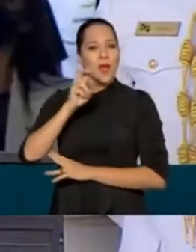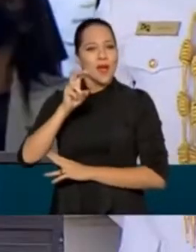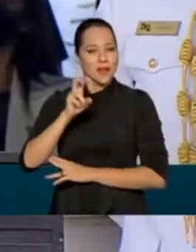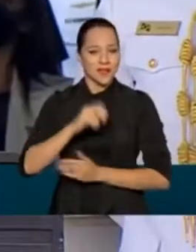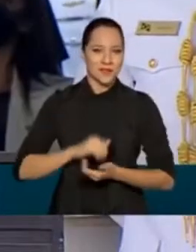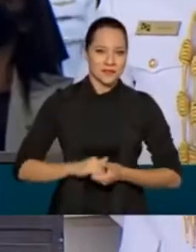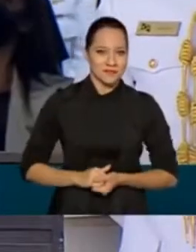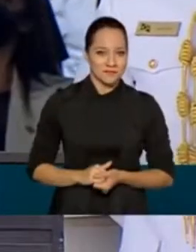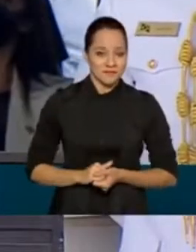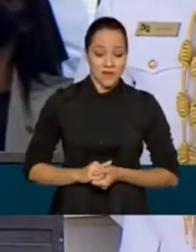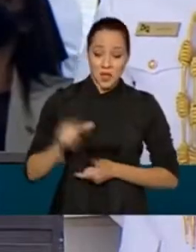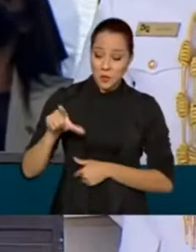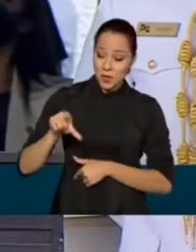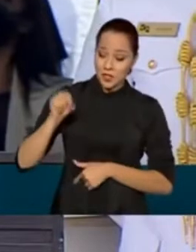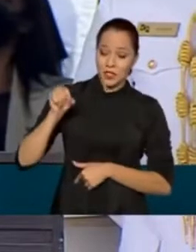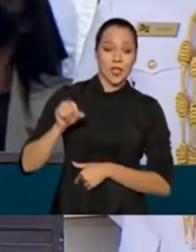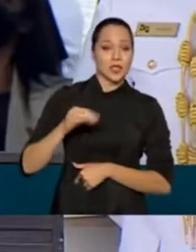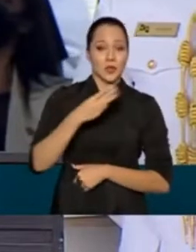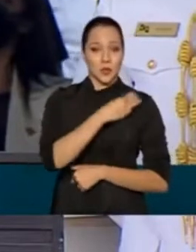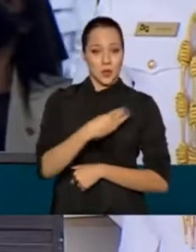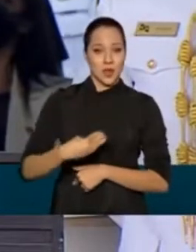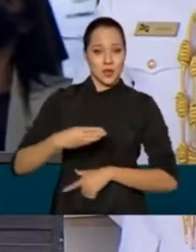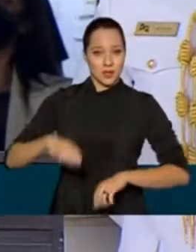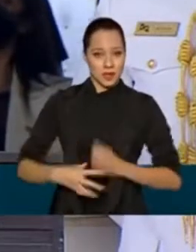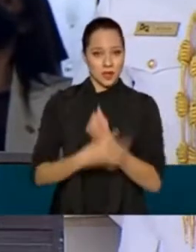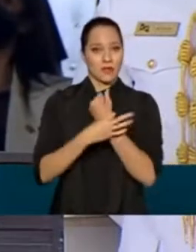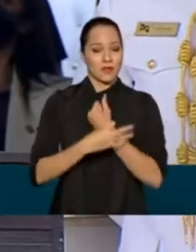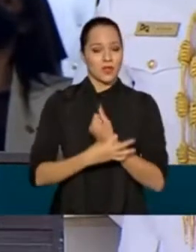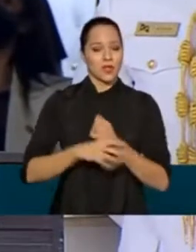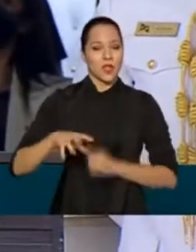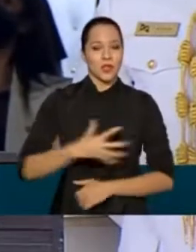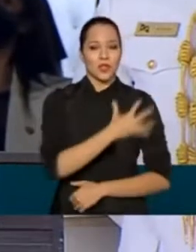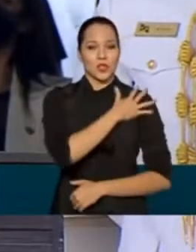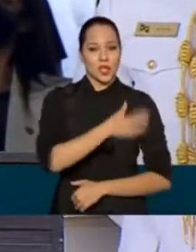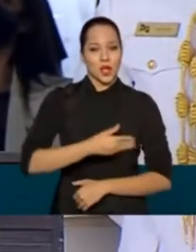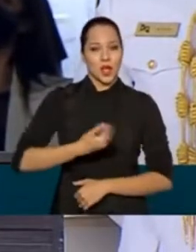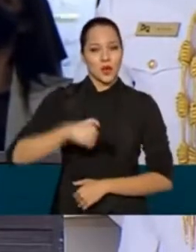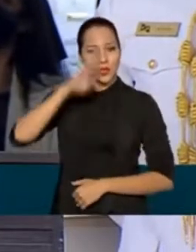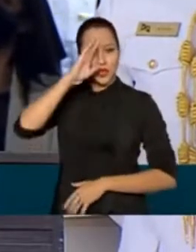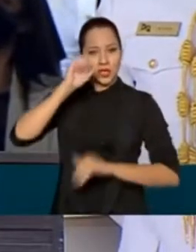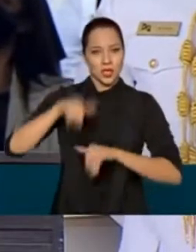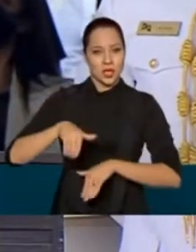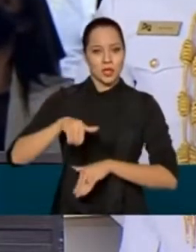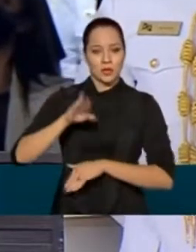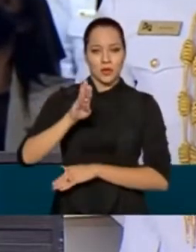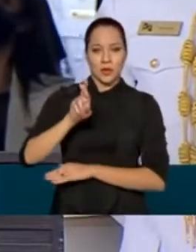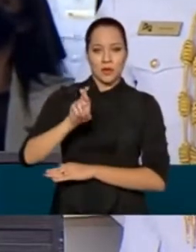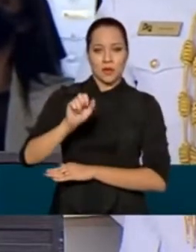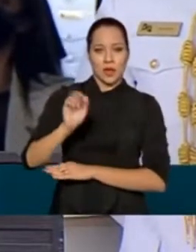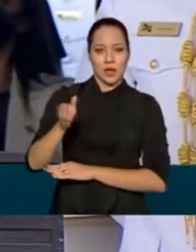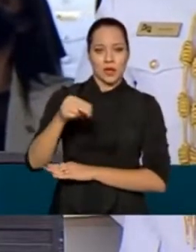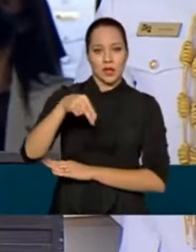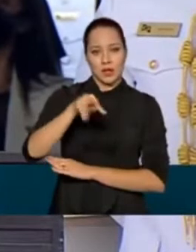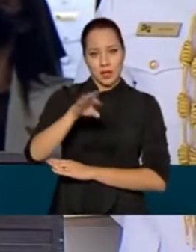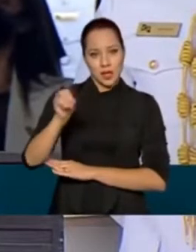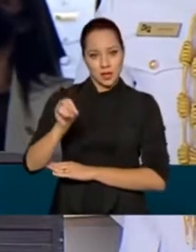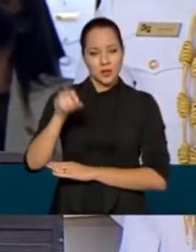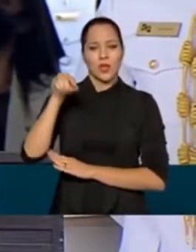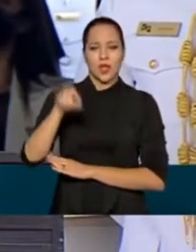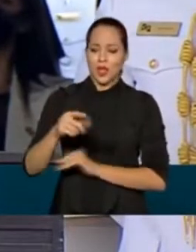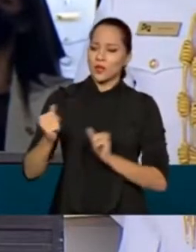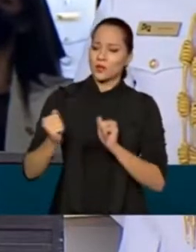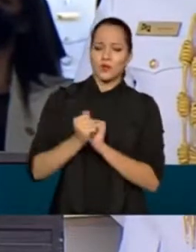Recentemente, pela indicação do senhor ministro da Defesa, general de Exército Walter Souza Braga Neto, guerreiro de